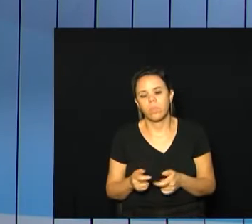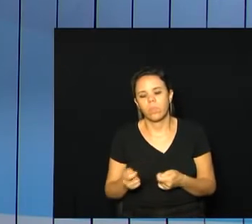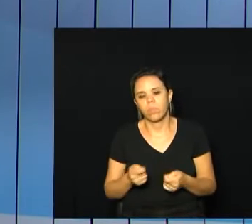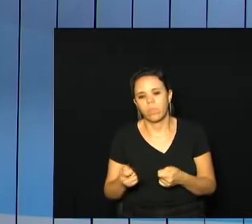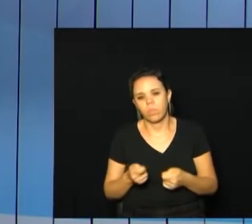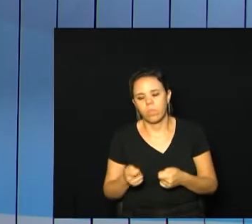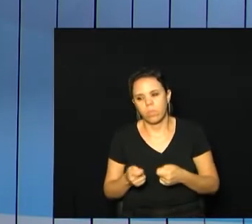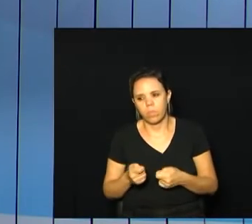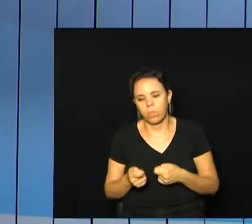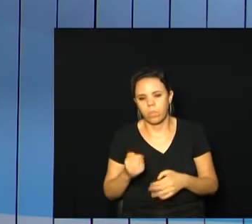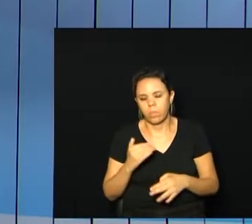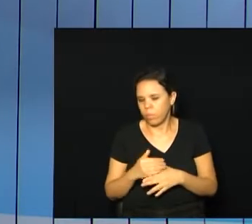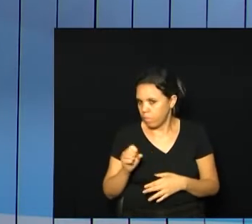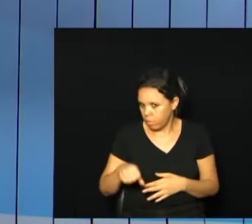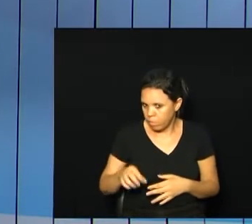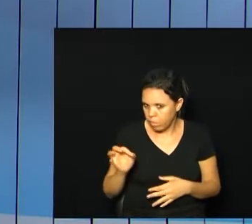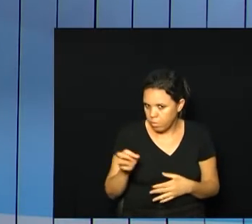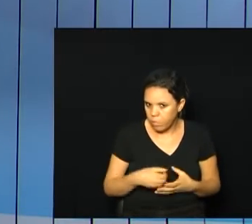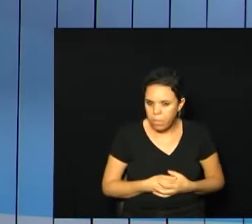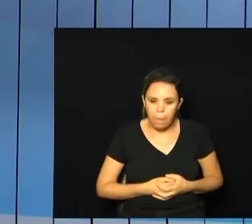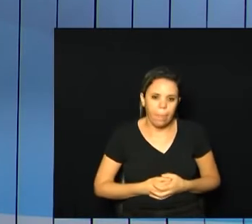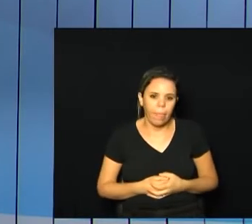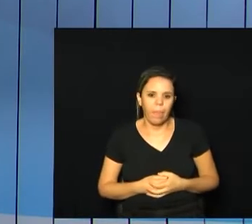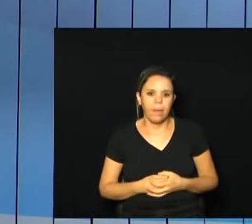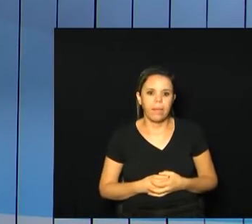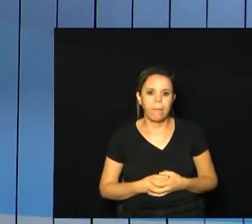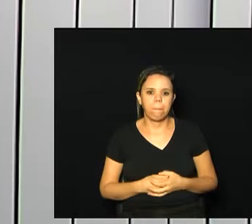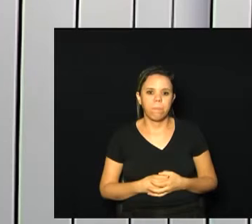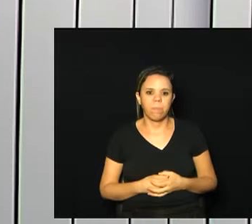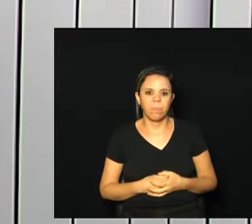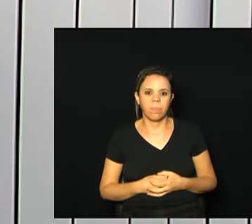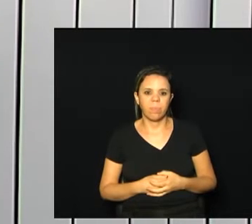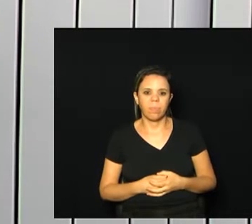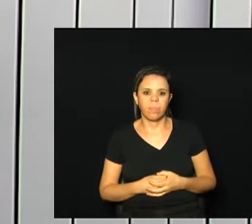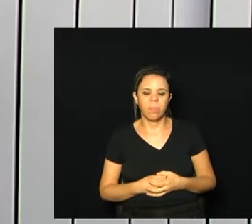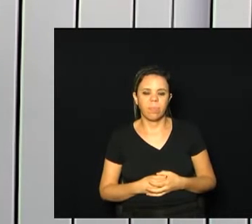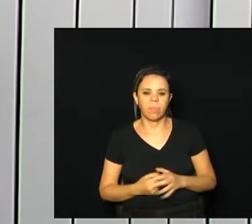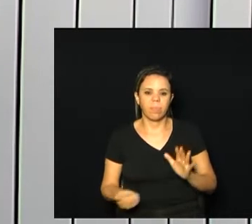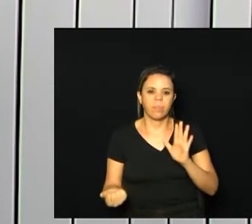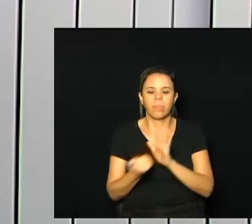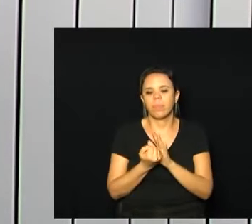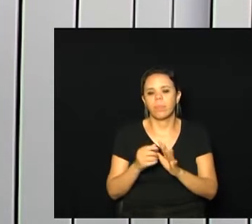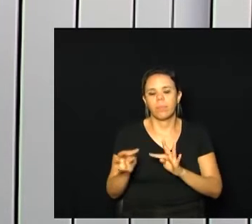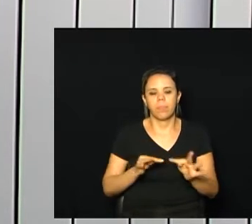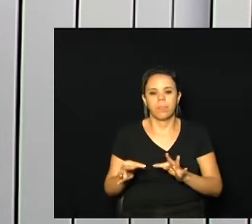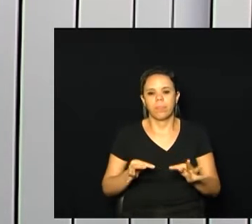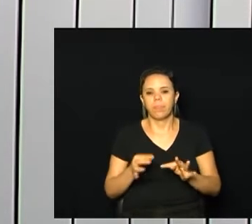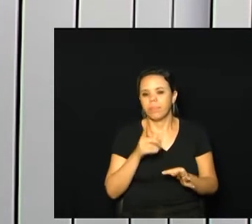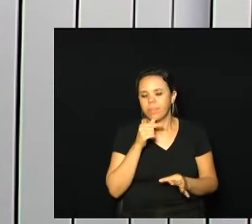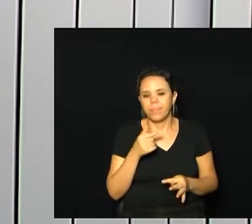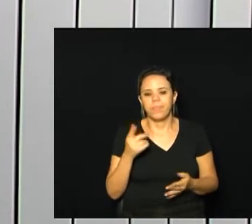equilibrado. Sim, com certeza. Com certeza, é isso mesmo. O marco do saneamento básico,